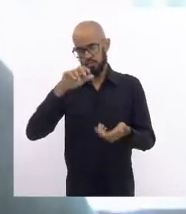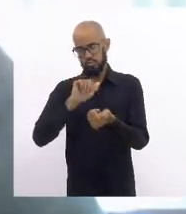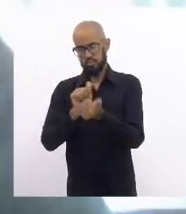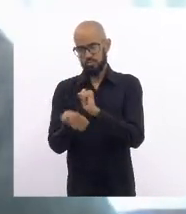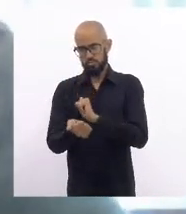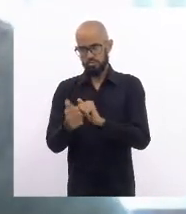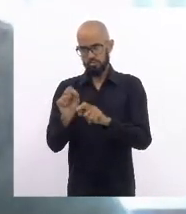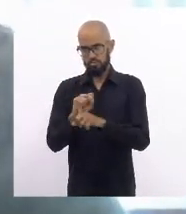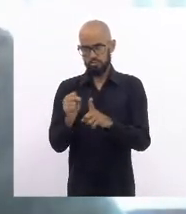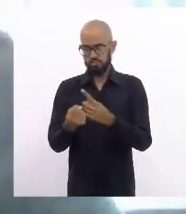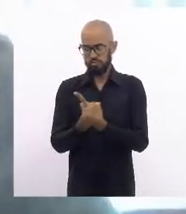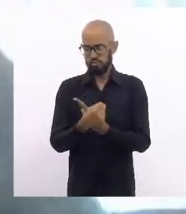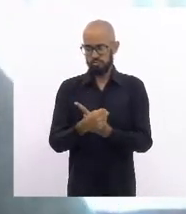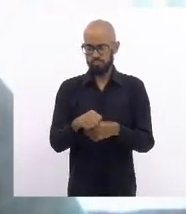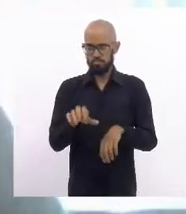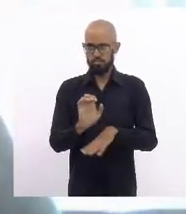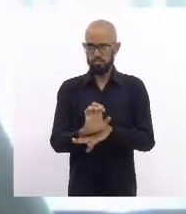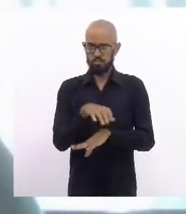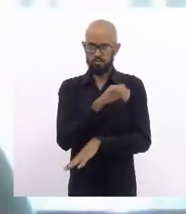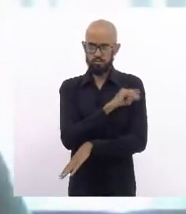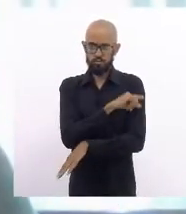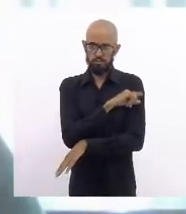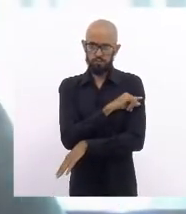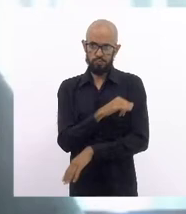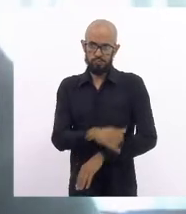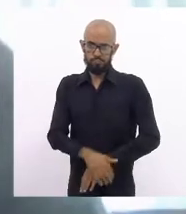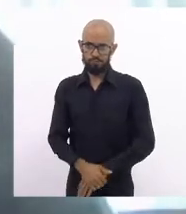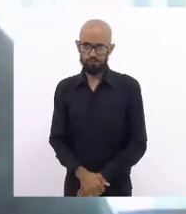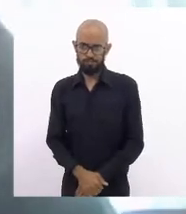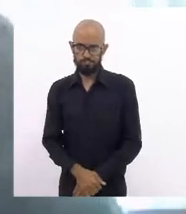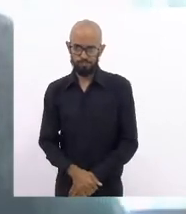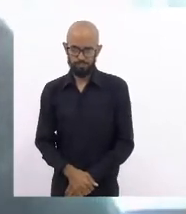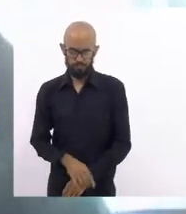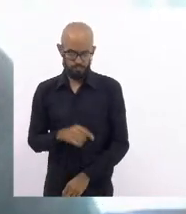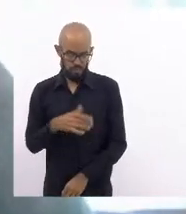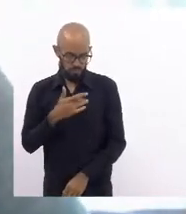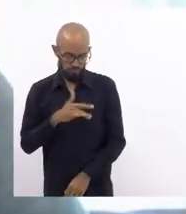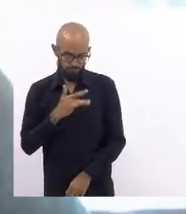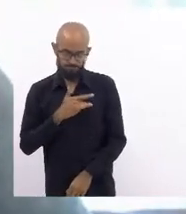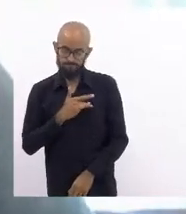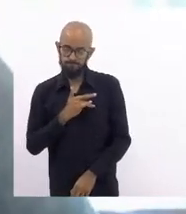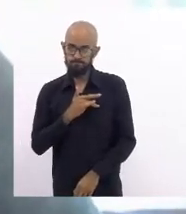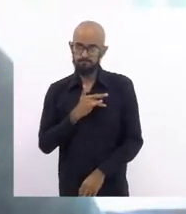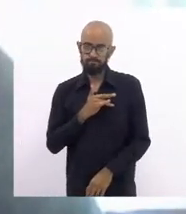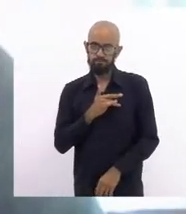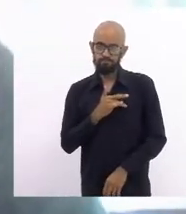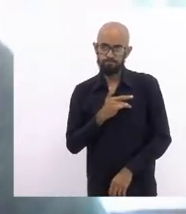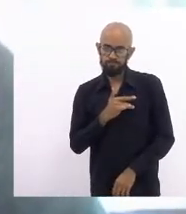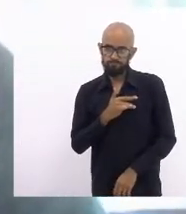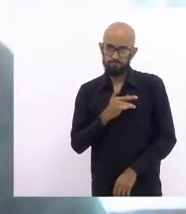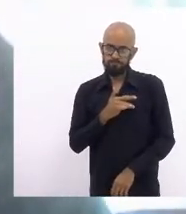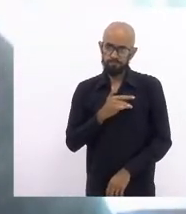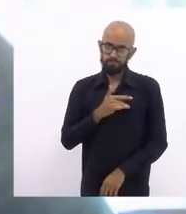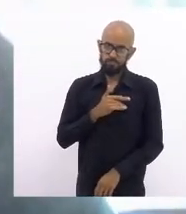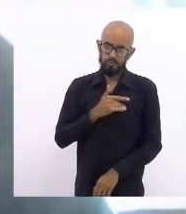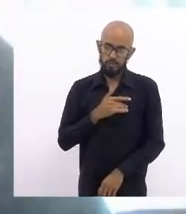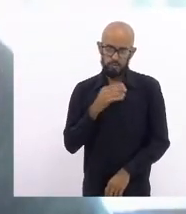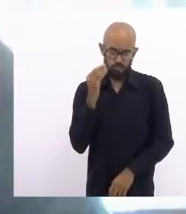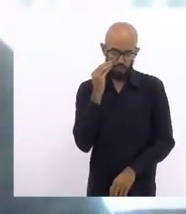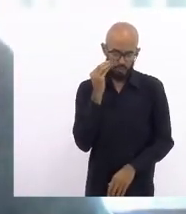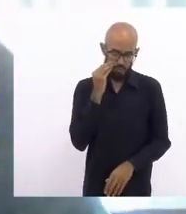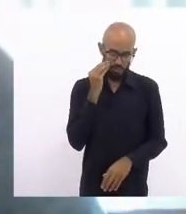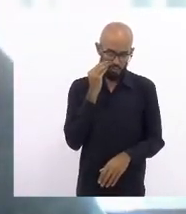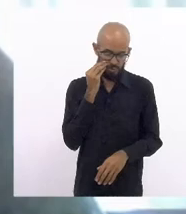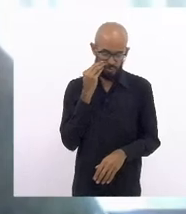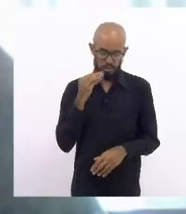esportivo, social do estado do Rio de Janeiro. Lamentamos que tentem desconfigurar o projeto